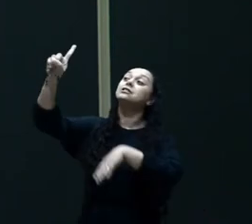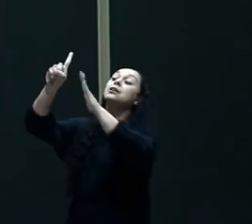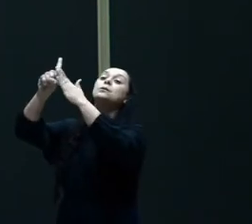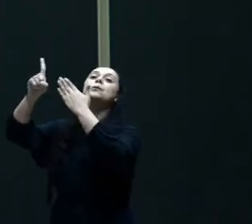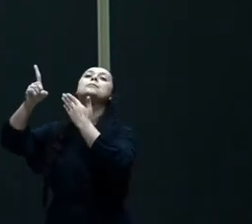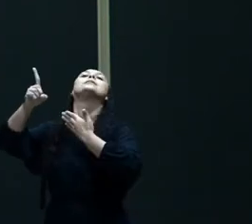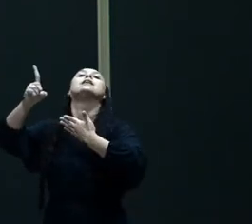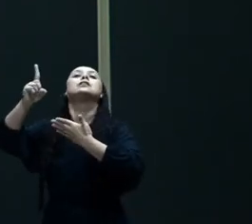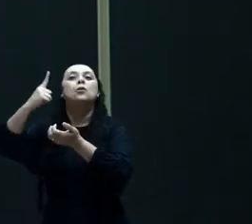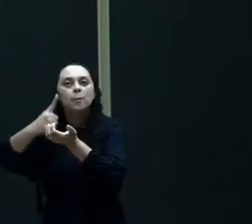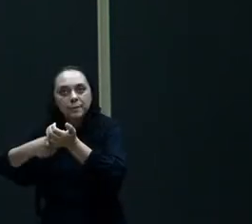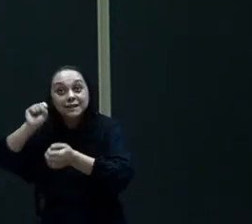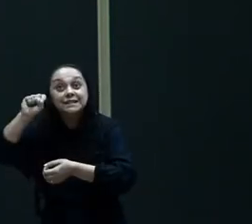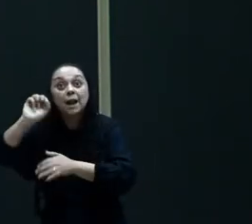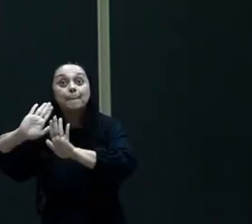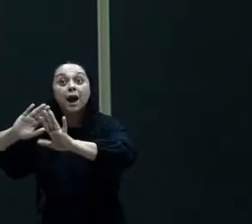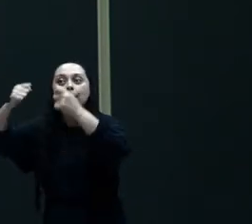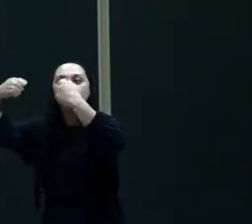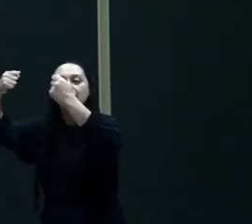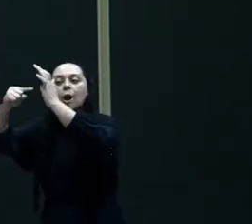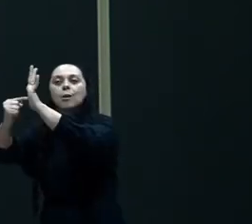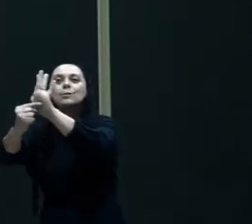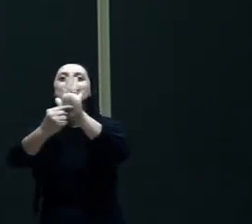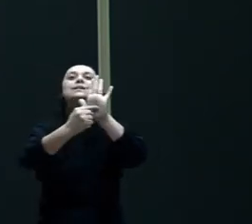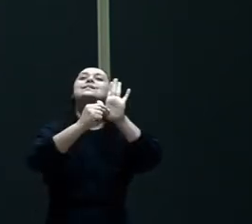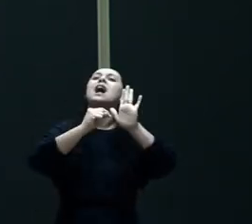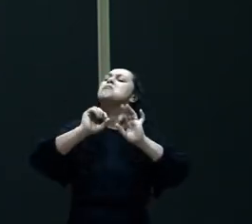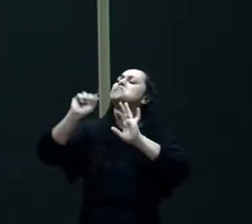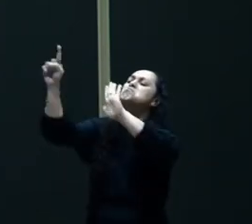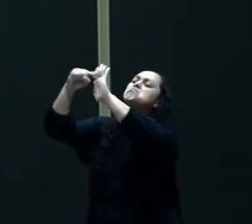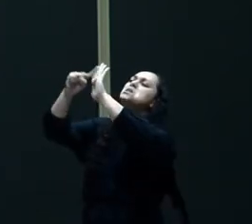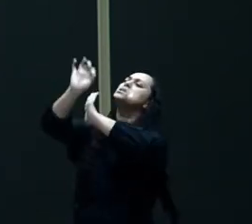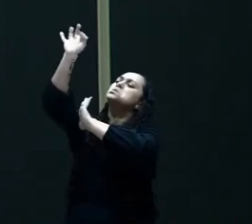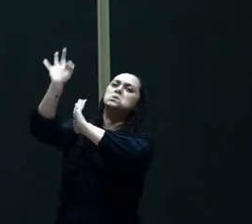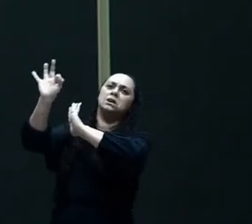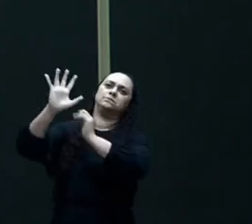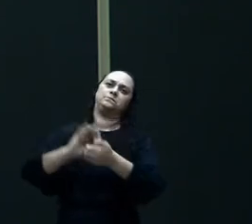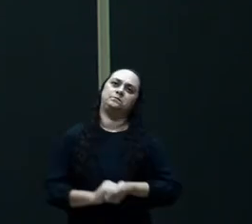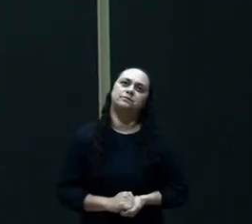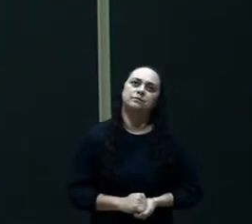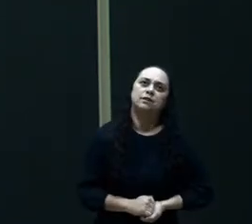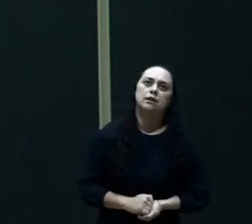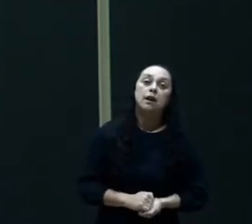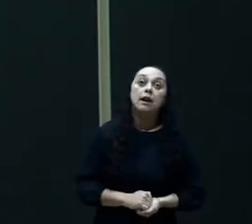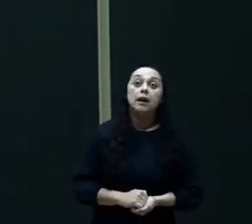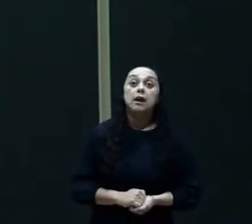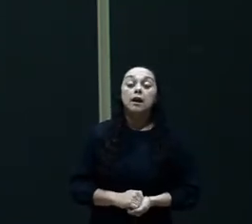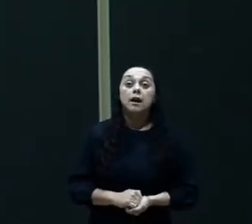se cumprir a promessa de Deus na nossa vida é cheio de